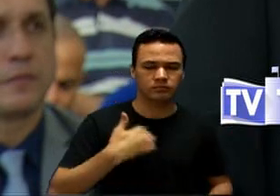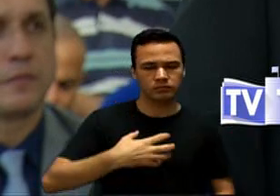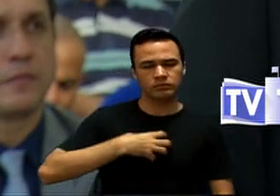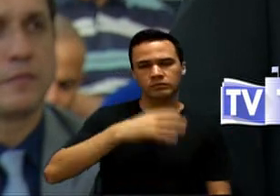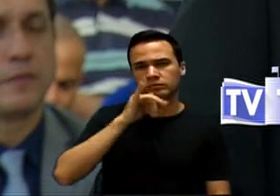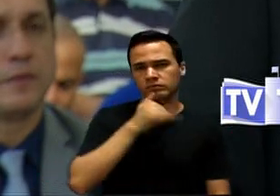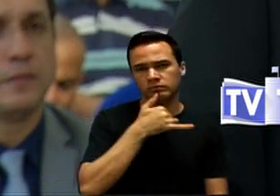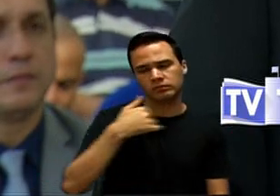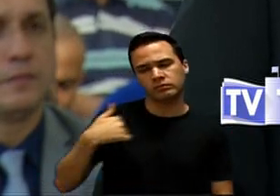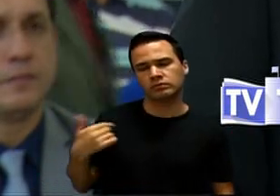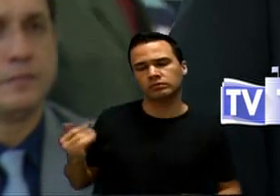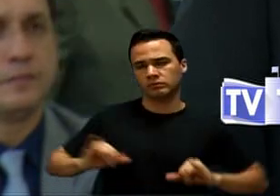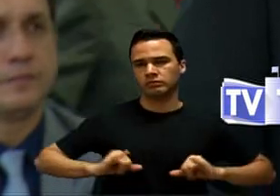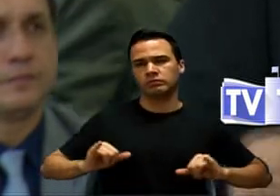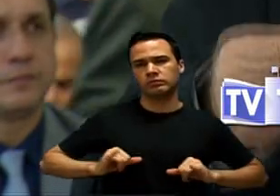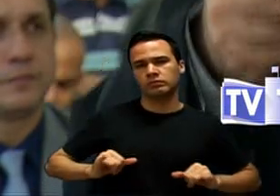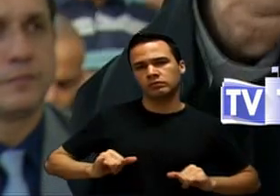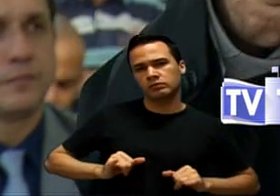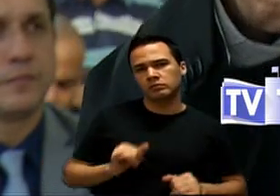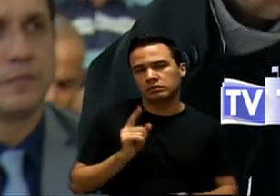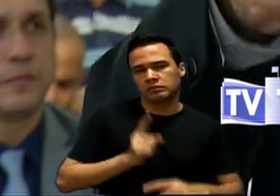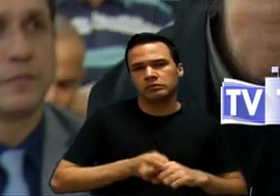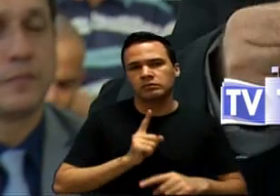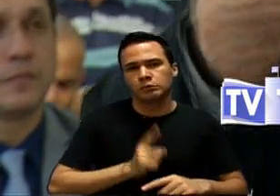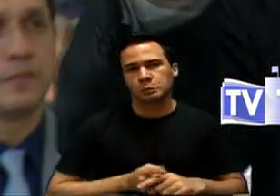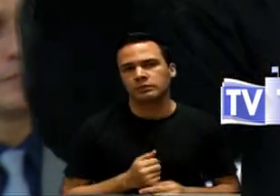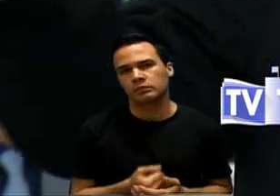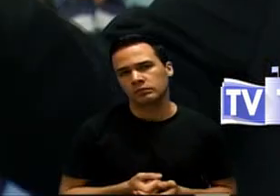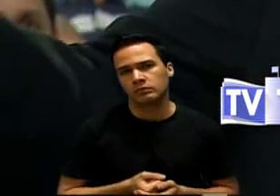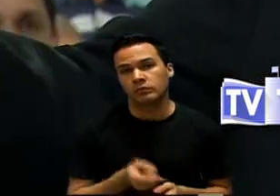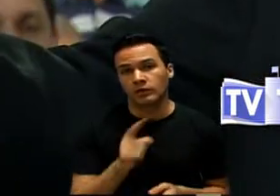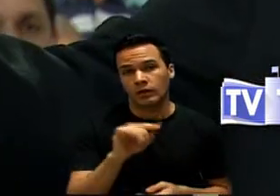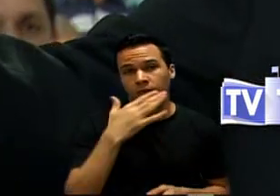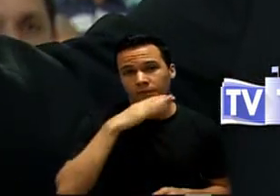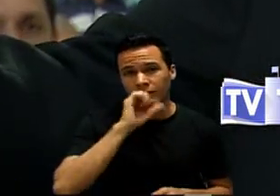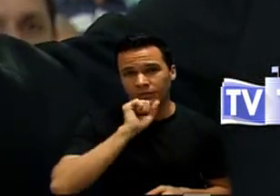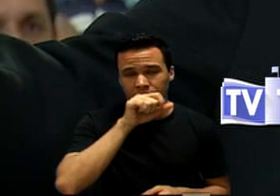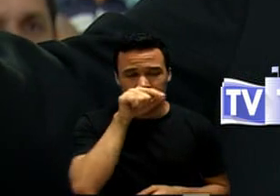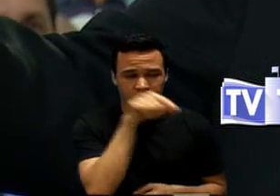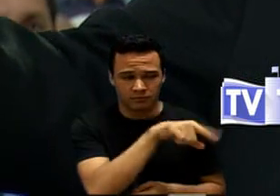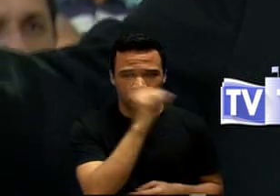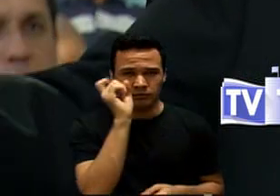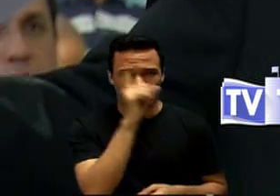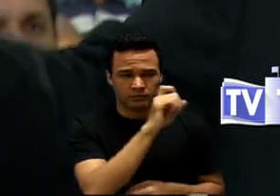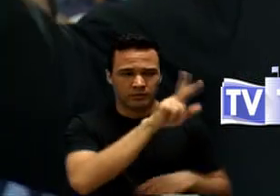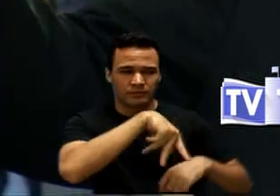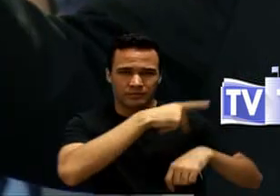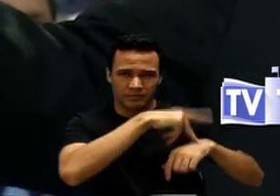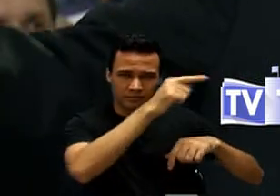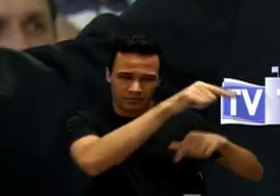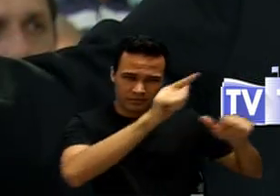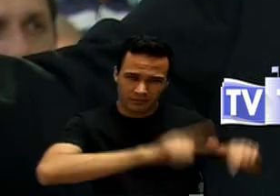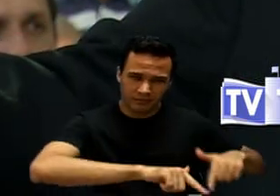triste, sofrido também, porque deixou seus pais lá num conflito político, numa condição